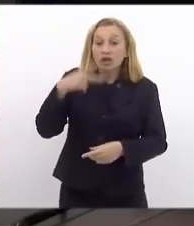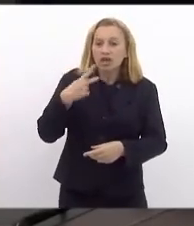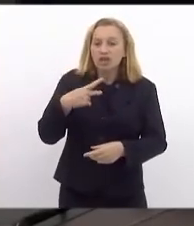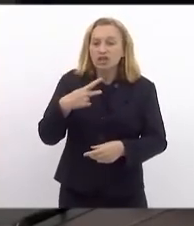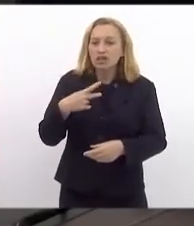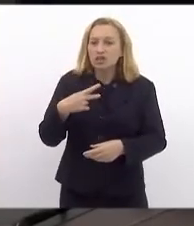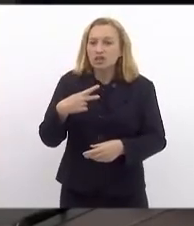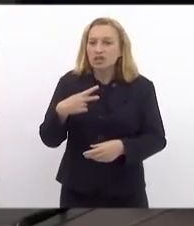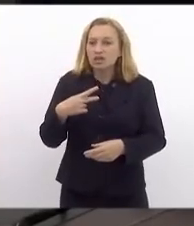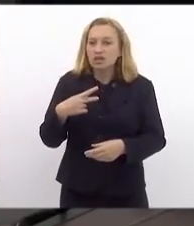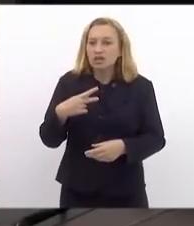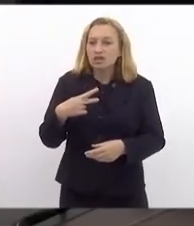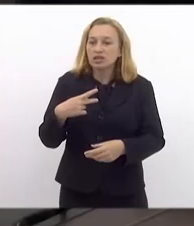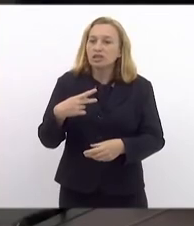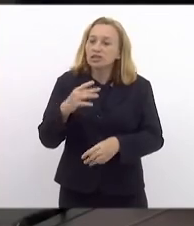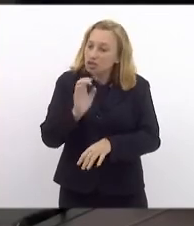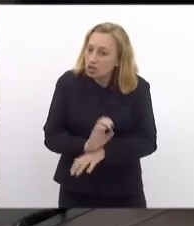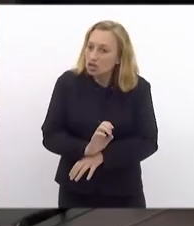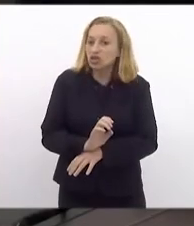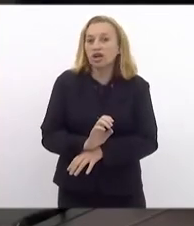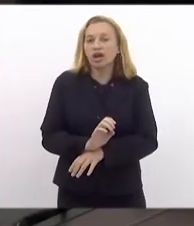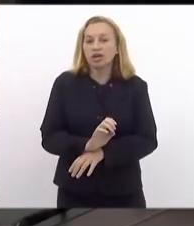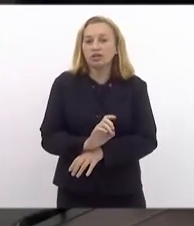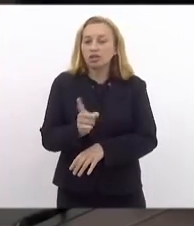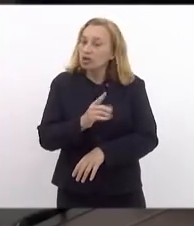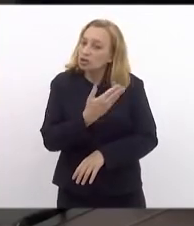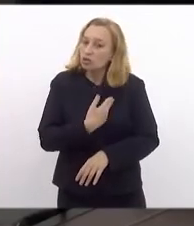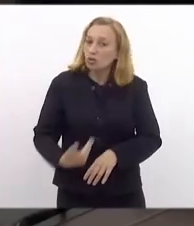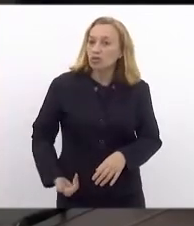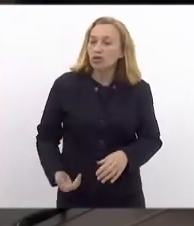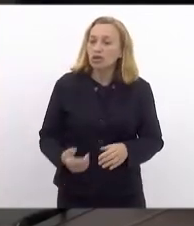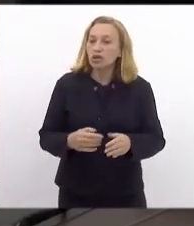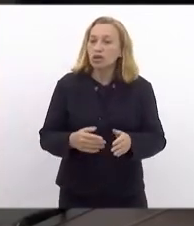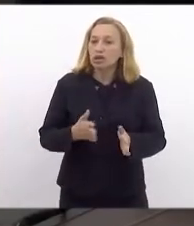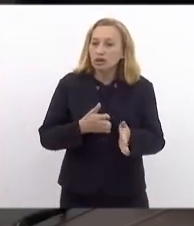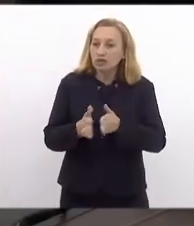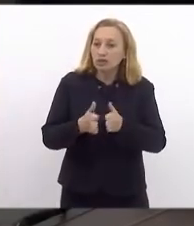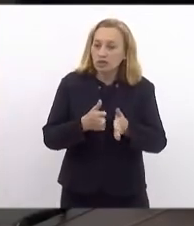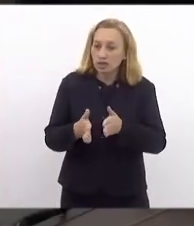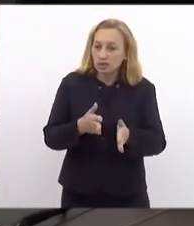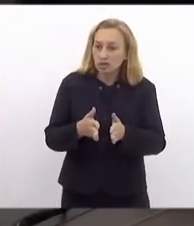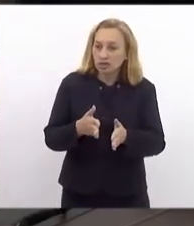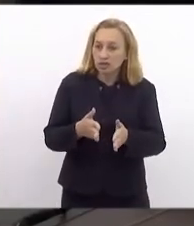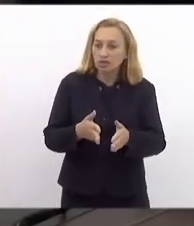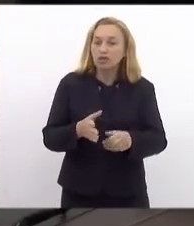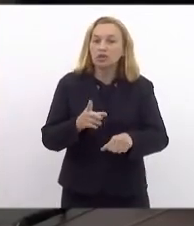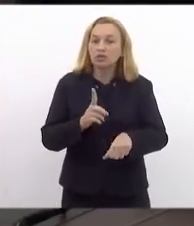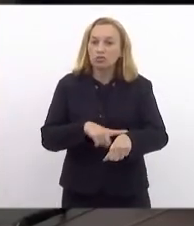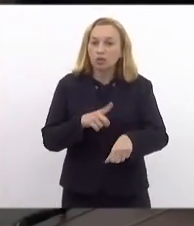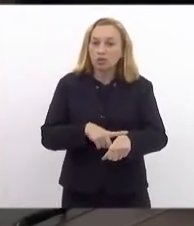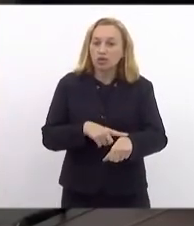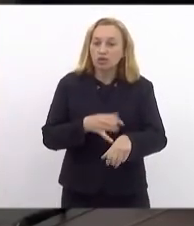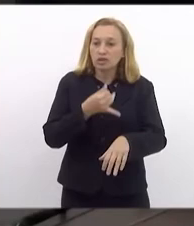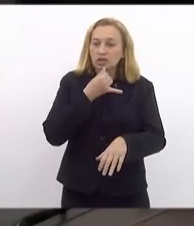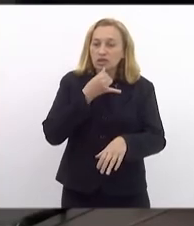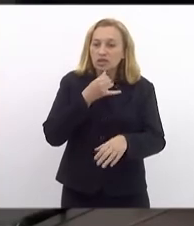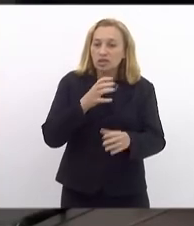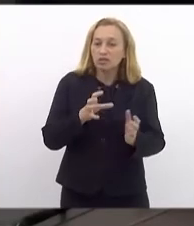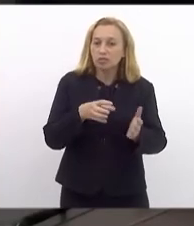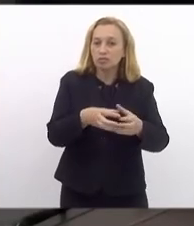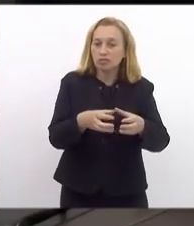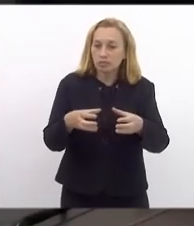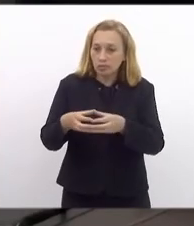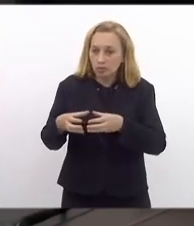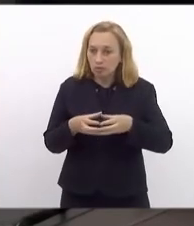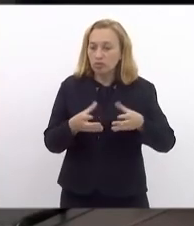política para o município mas que a gente possa ter um arcabouço jurídico e Facilite a intervenção do estado em momentos de calamidade para setores né